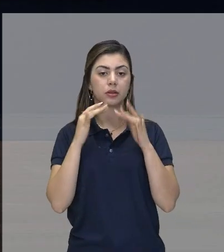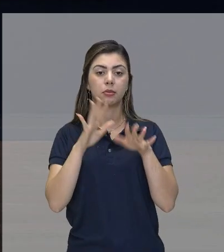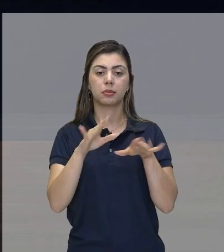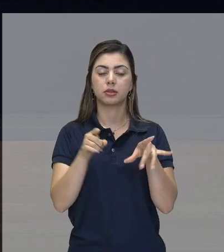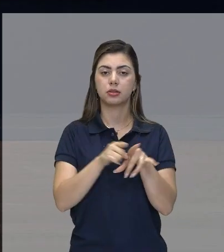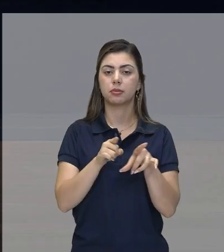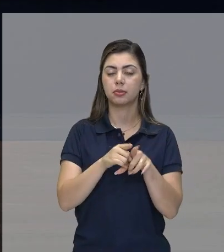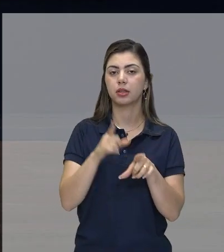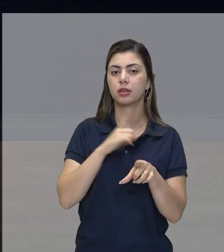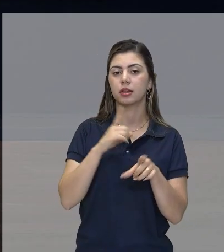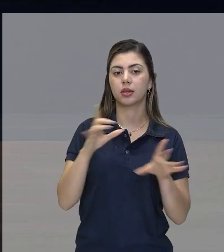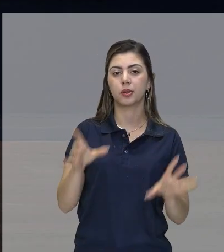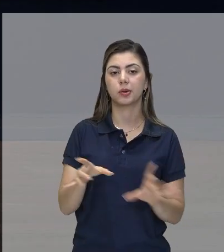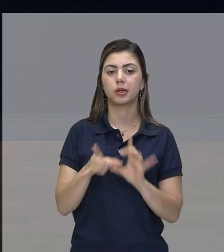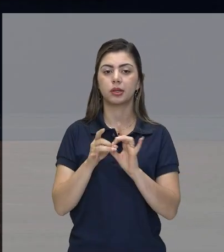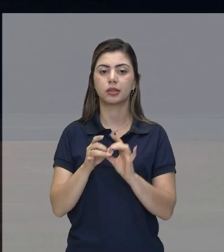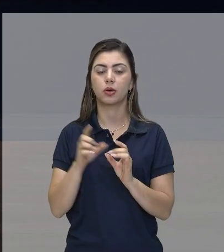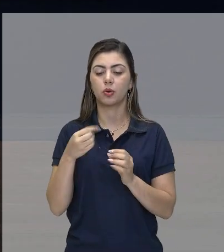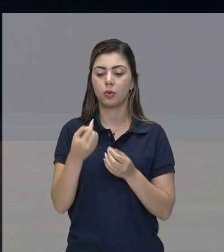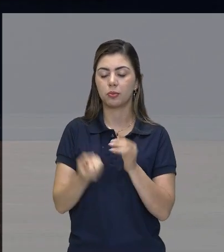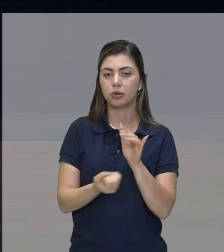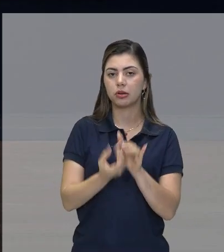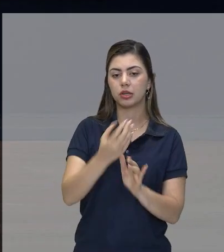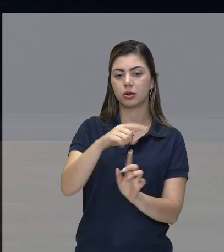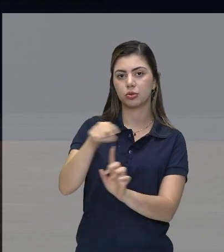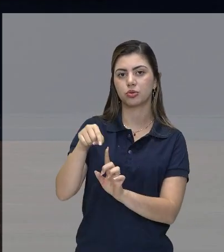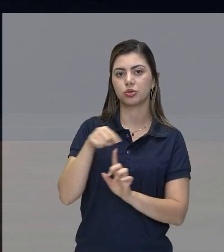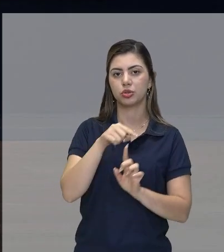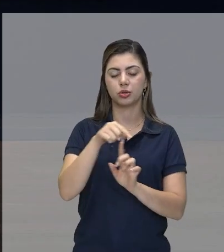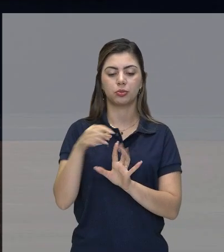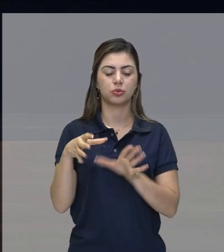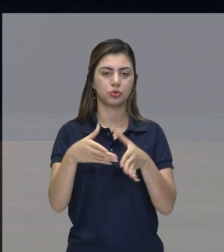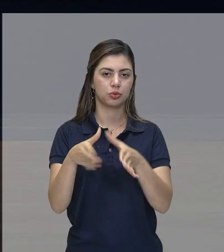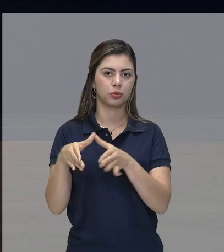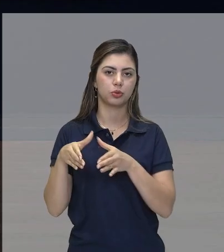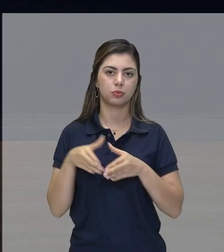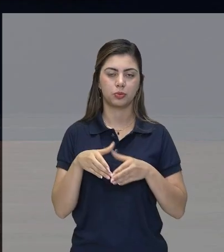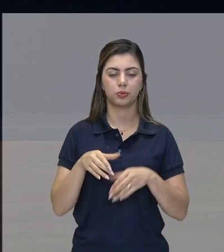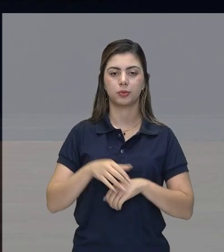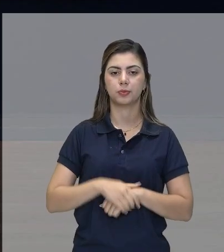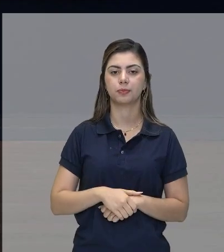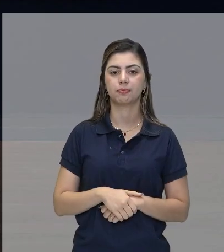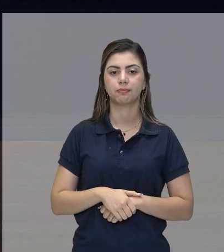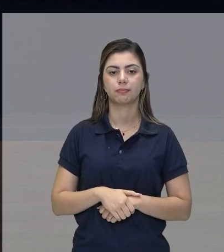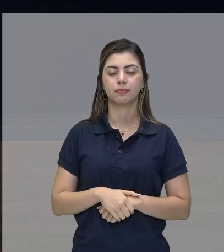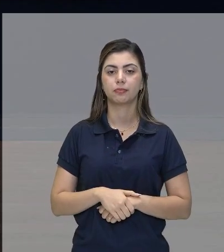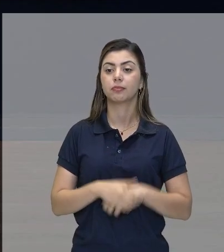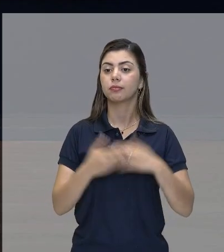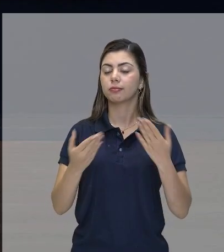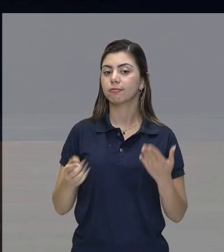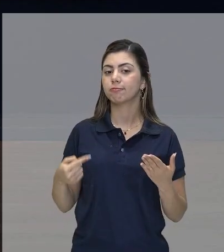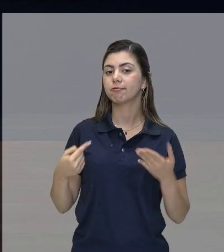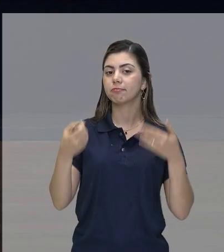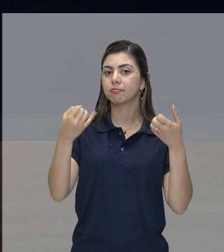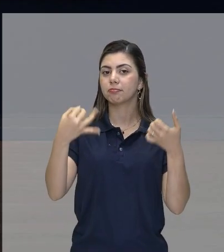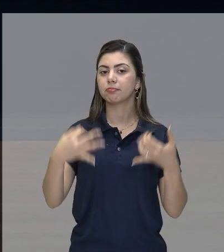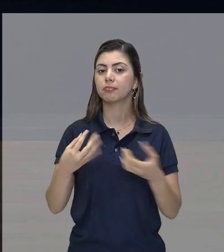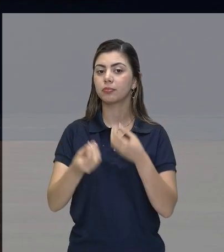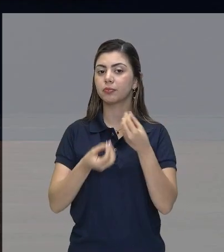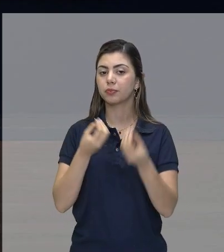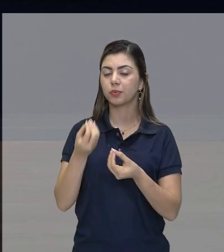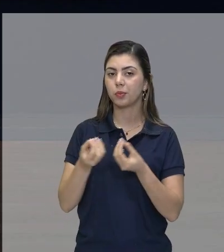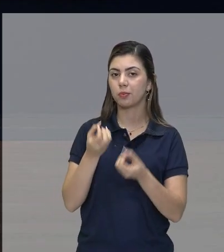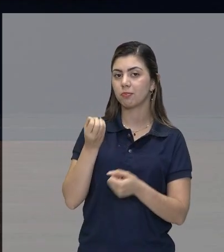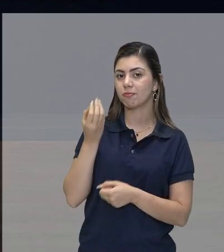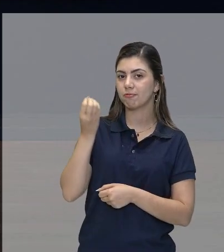está relacionado ali à origem de novas espécies, tá bom? E aí, para a gente falar um pouquinho mais, né, sobre essa viagem, essa grande